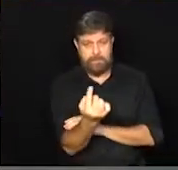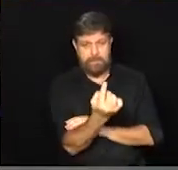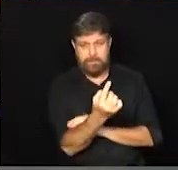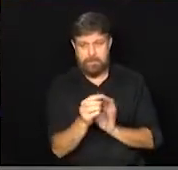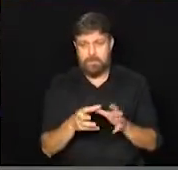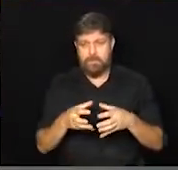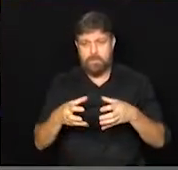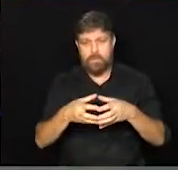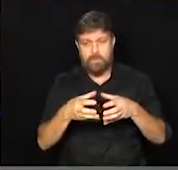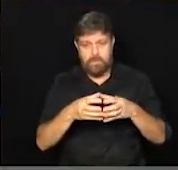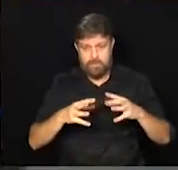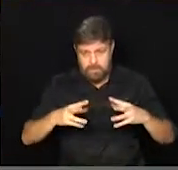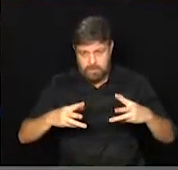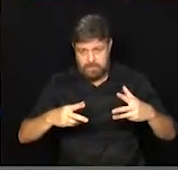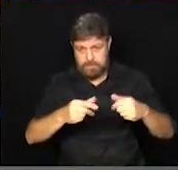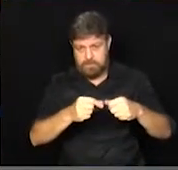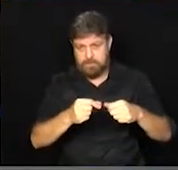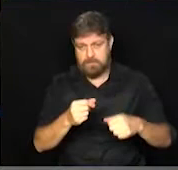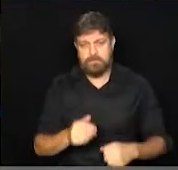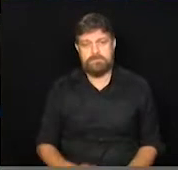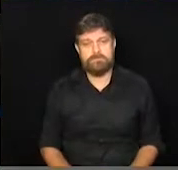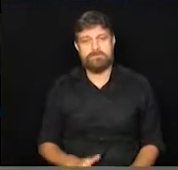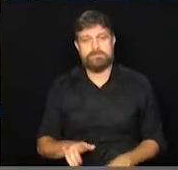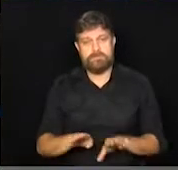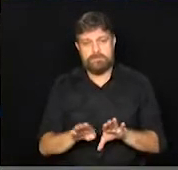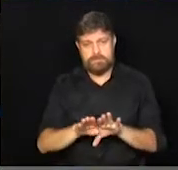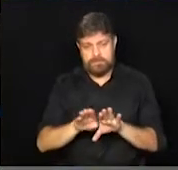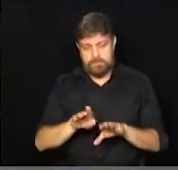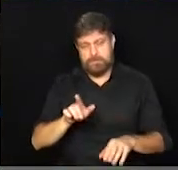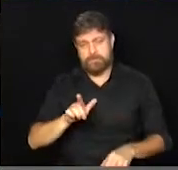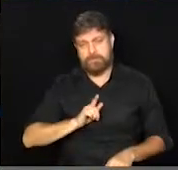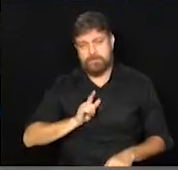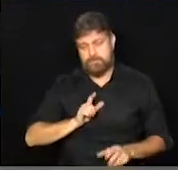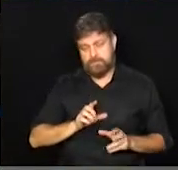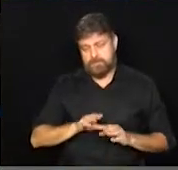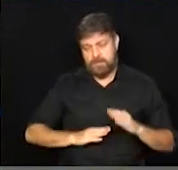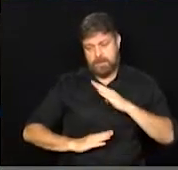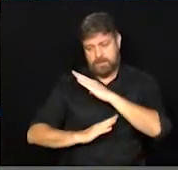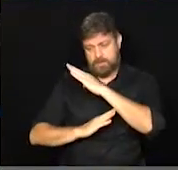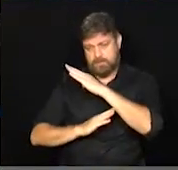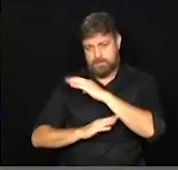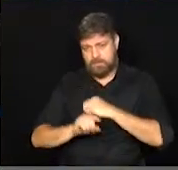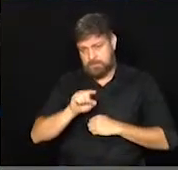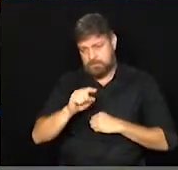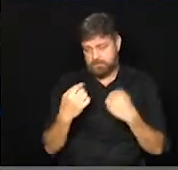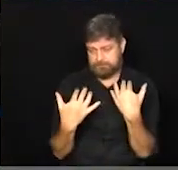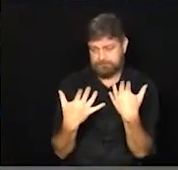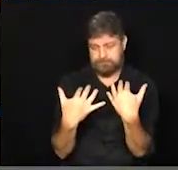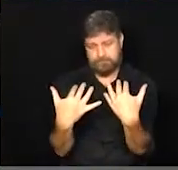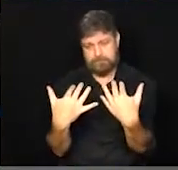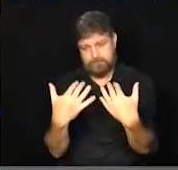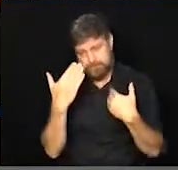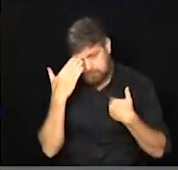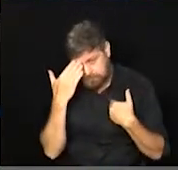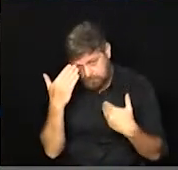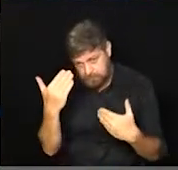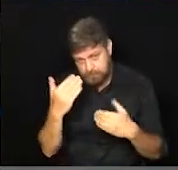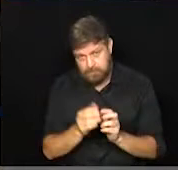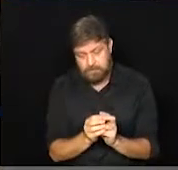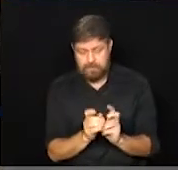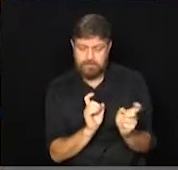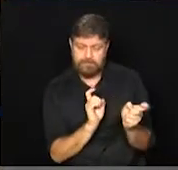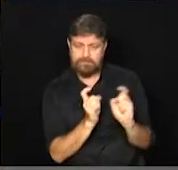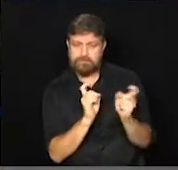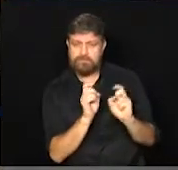equipe dos gabinetes, a equipe da Câmara e você que está nos assistindo. Essa reunião a